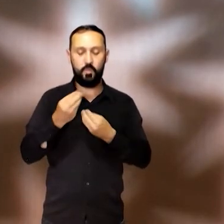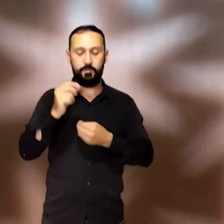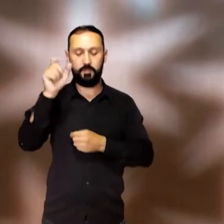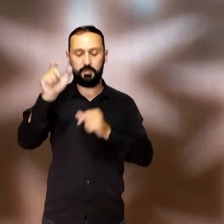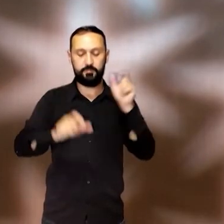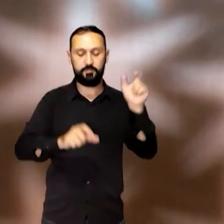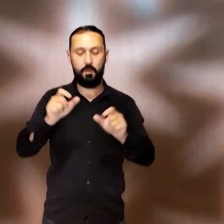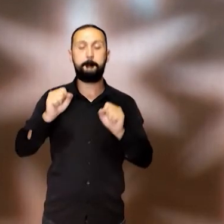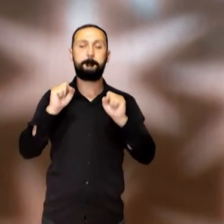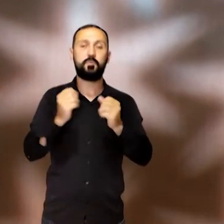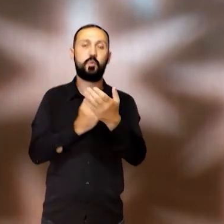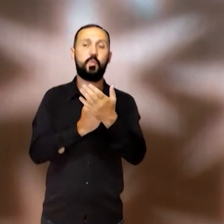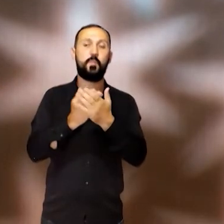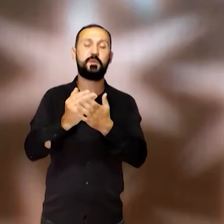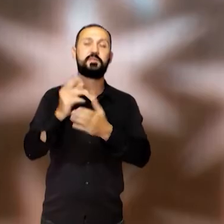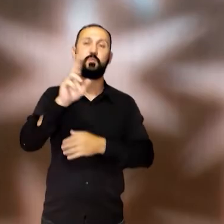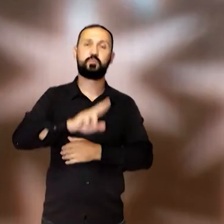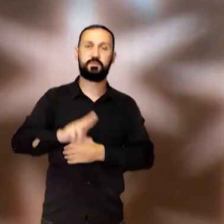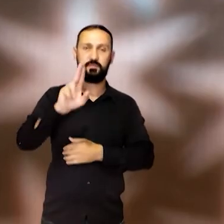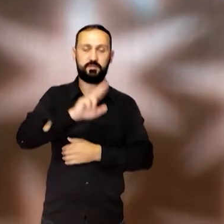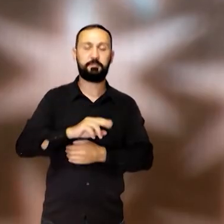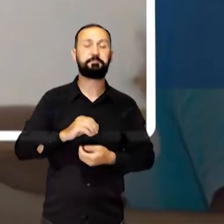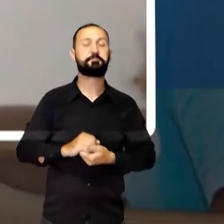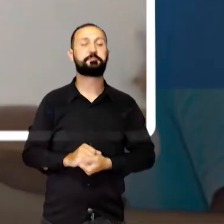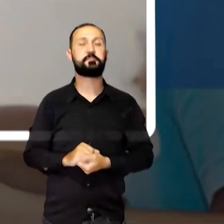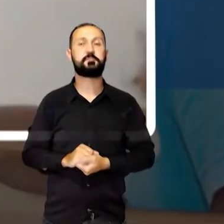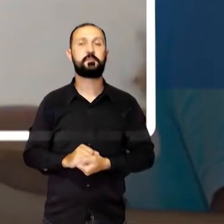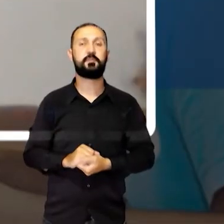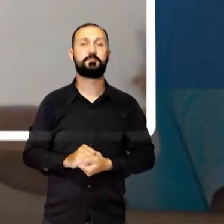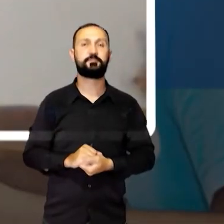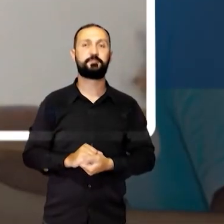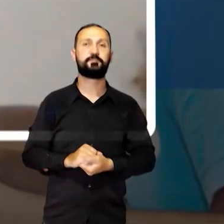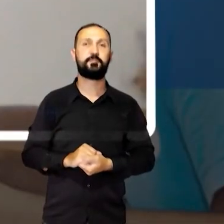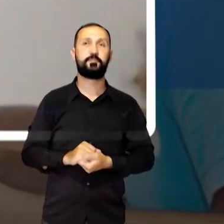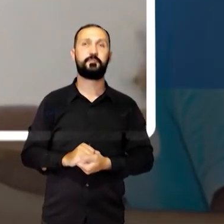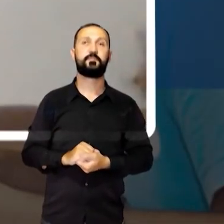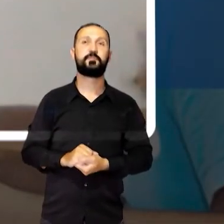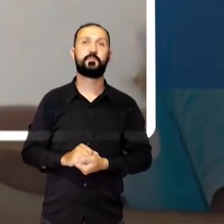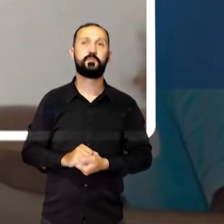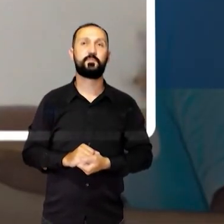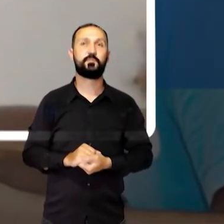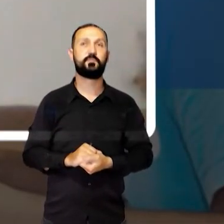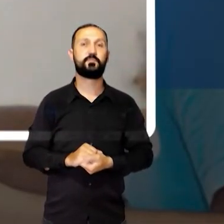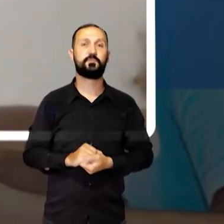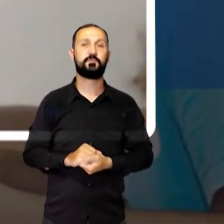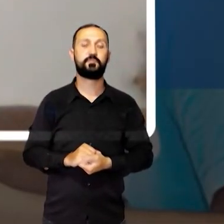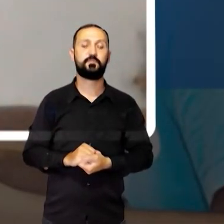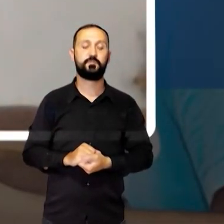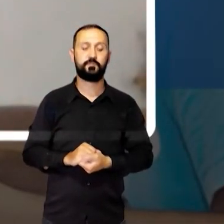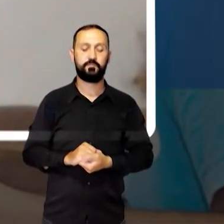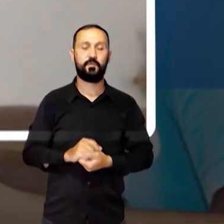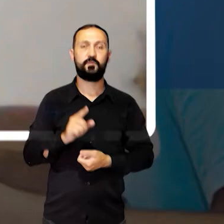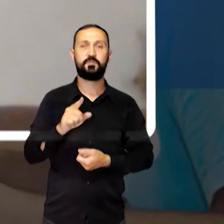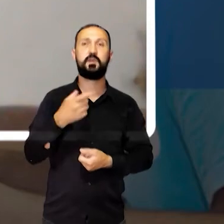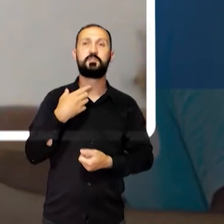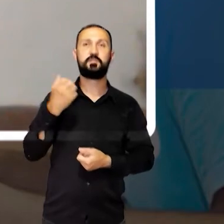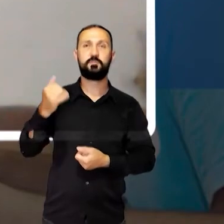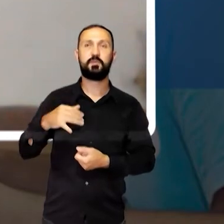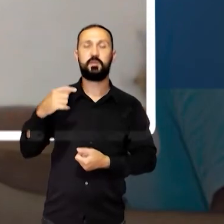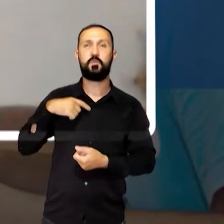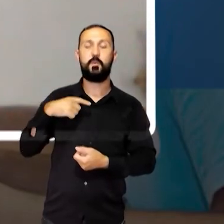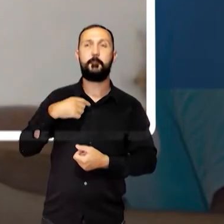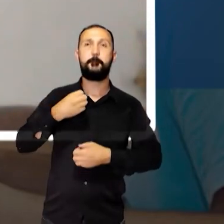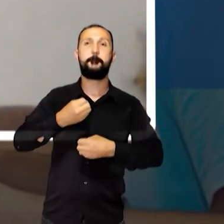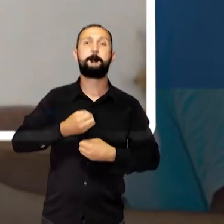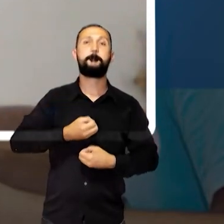forma que as pessoas podem começar a consumi-la, Raquel? Você havia citado, João Humberto,